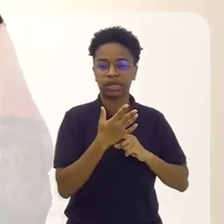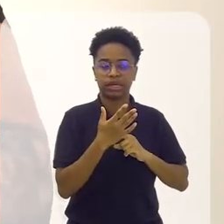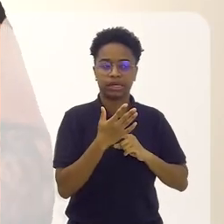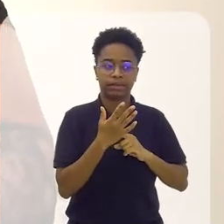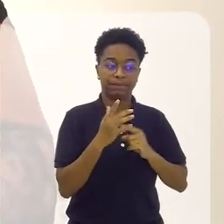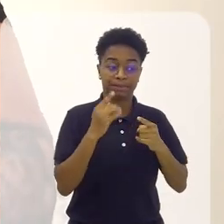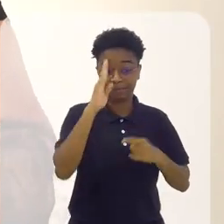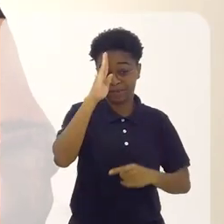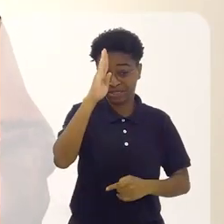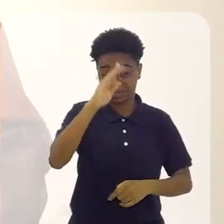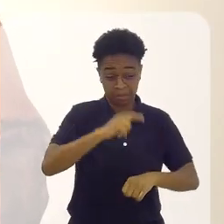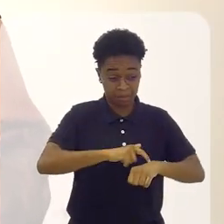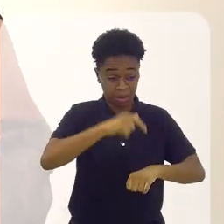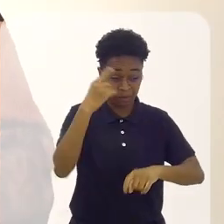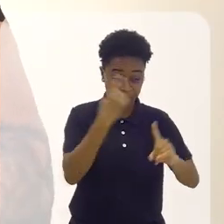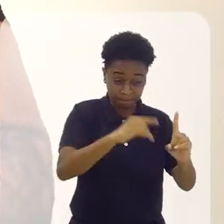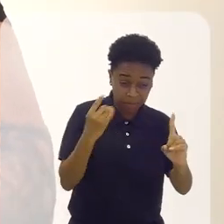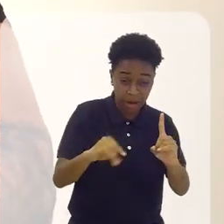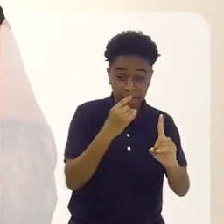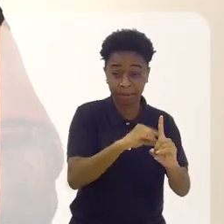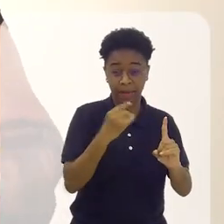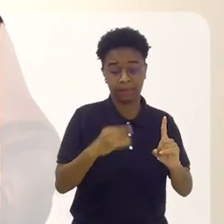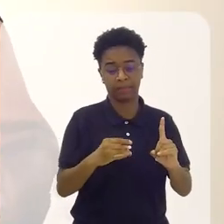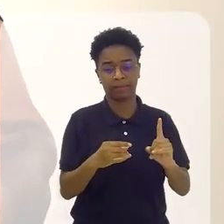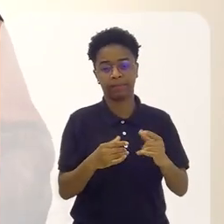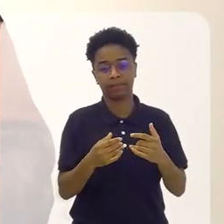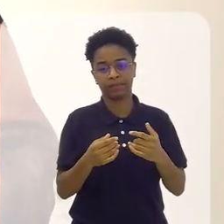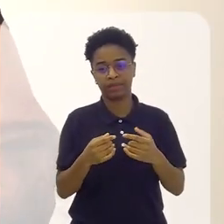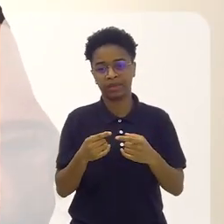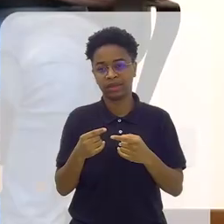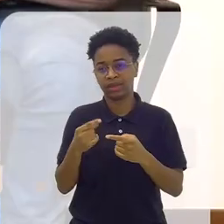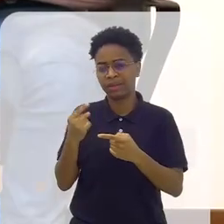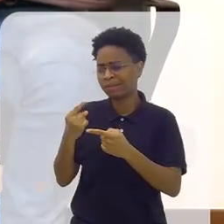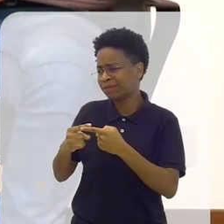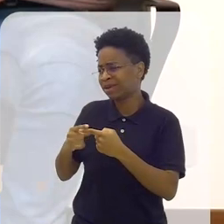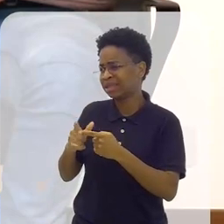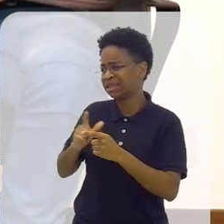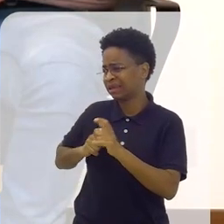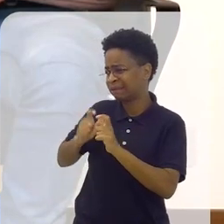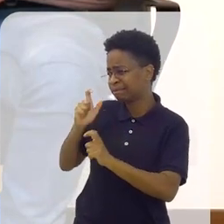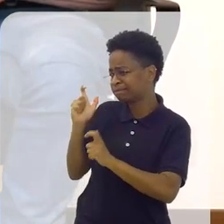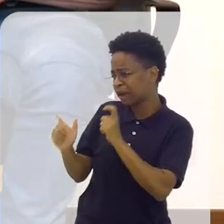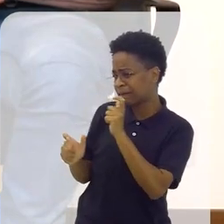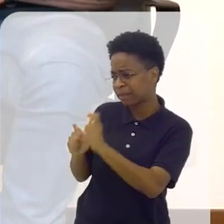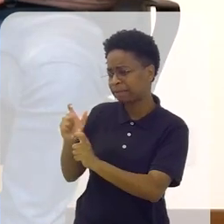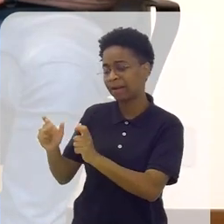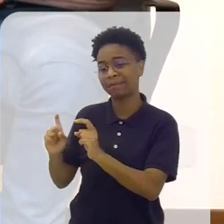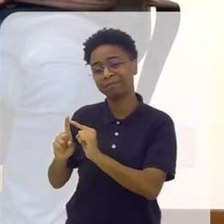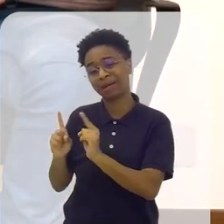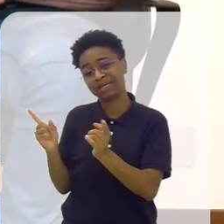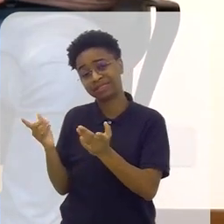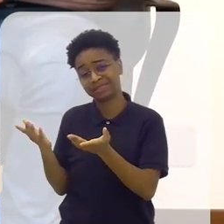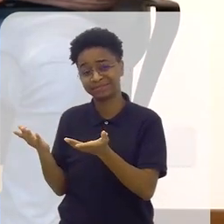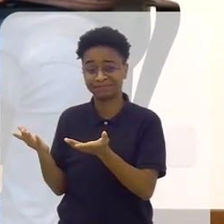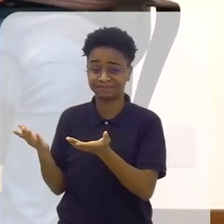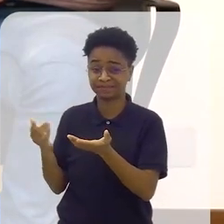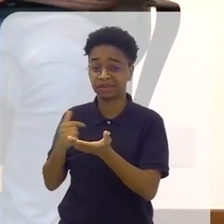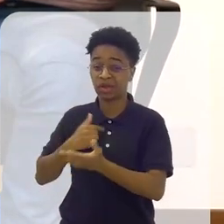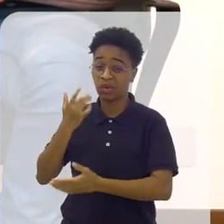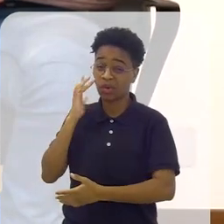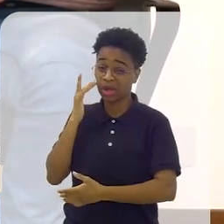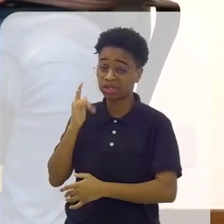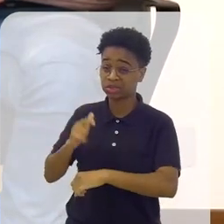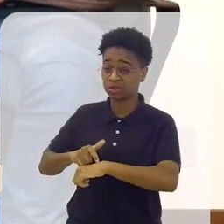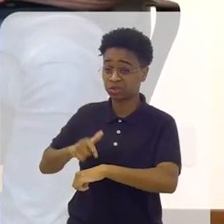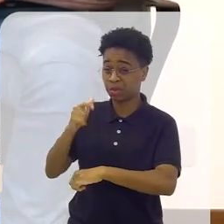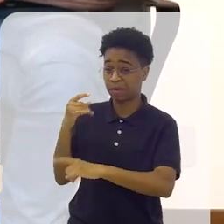né, nessa parte, né? Dos flagelos, muita... né? Crítica, muita... Mas porque eu acho